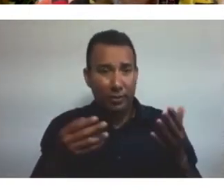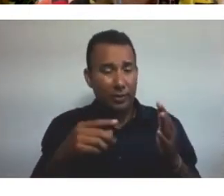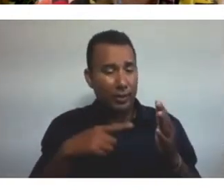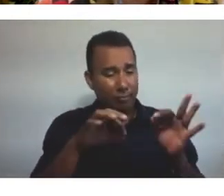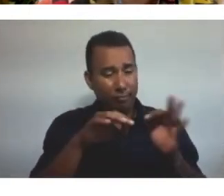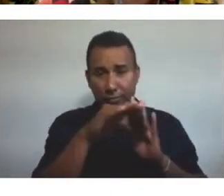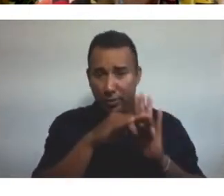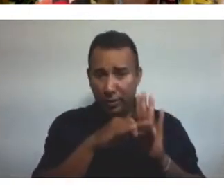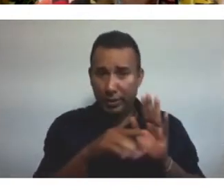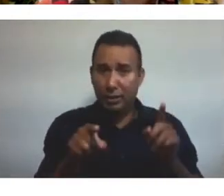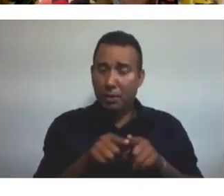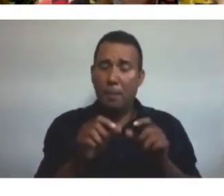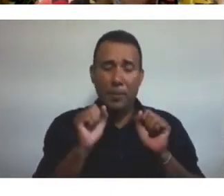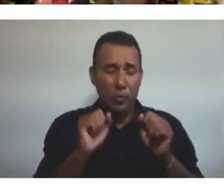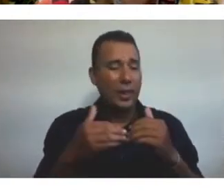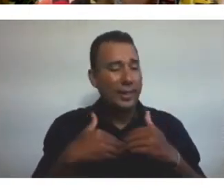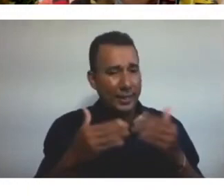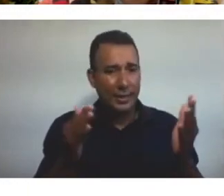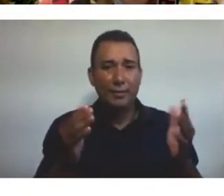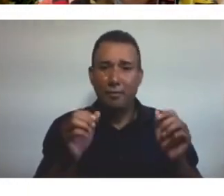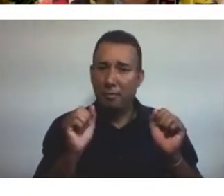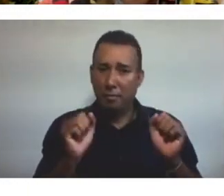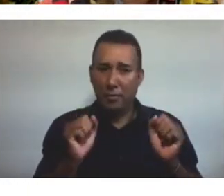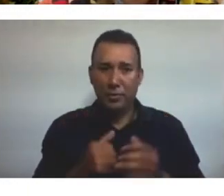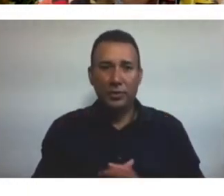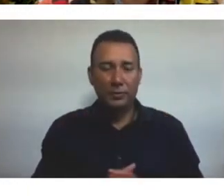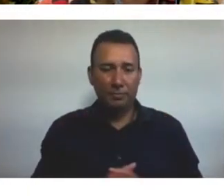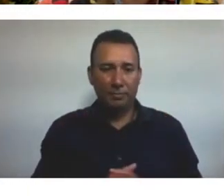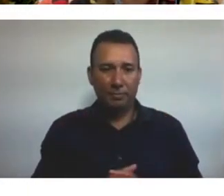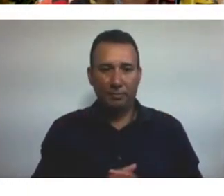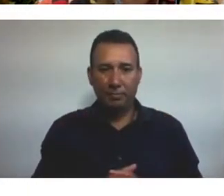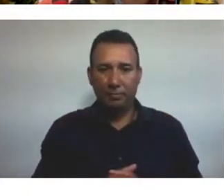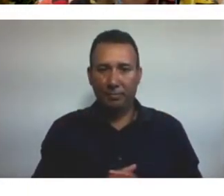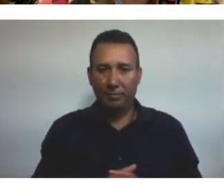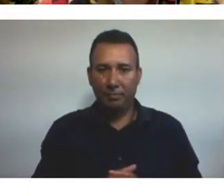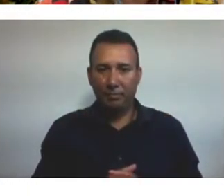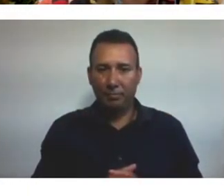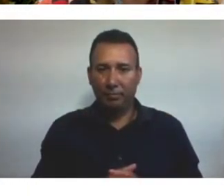acesso livre para todos. Próximo, por favor.